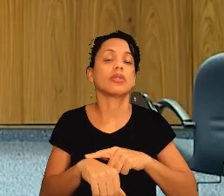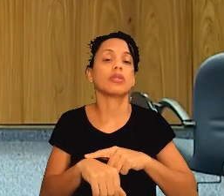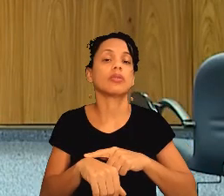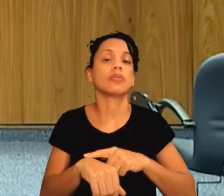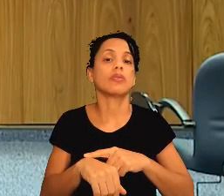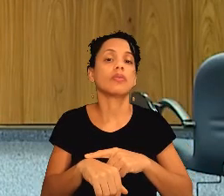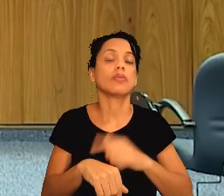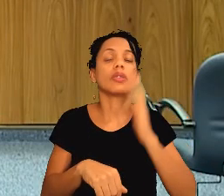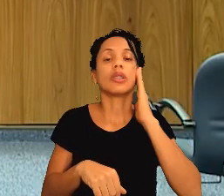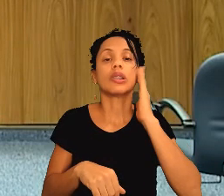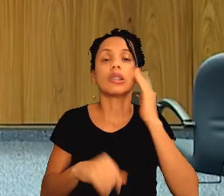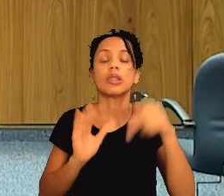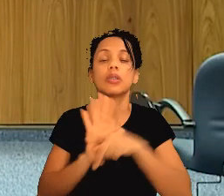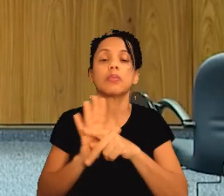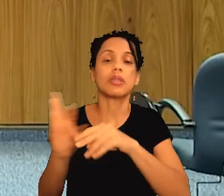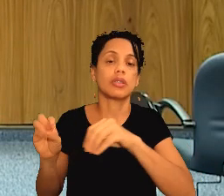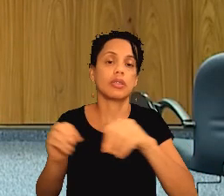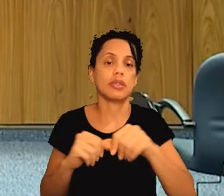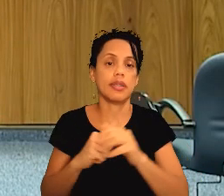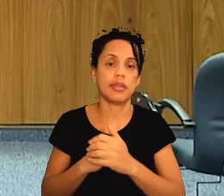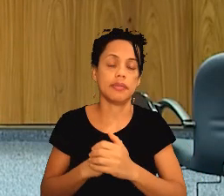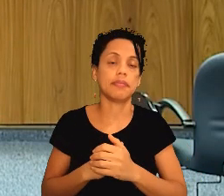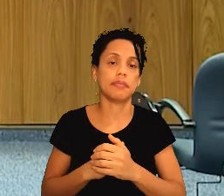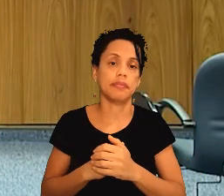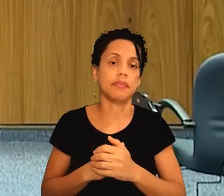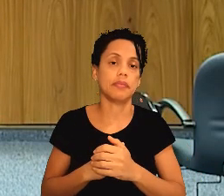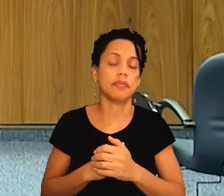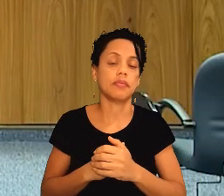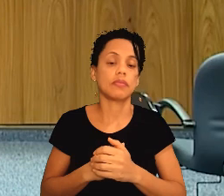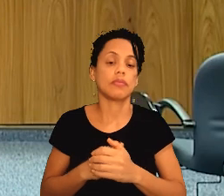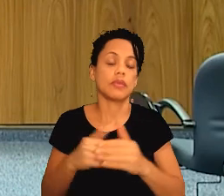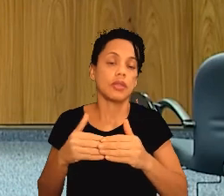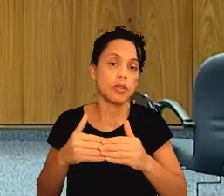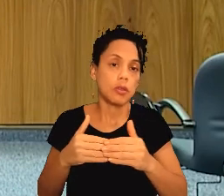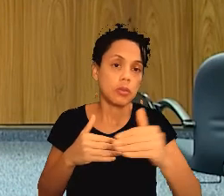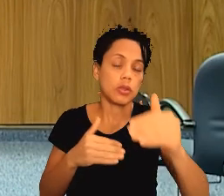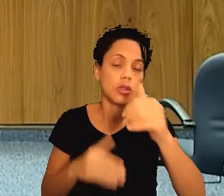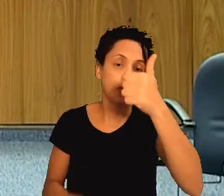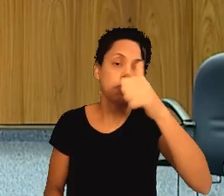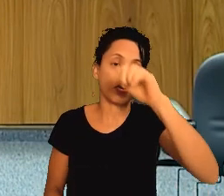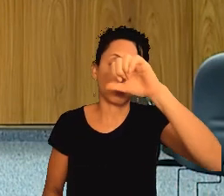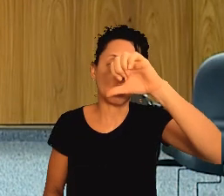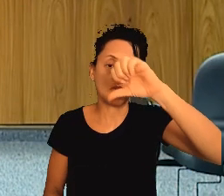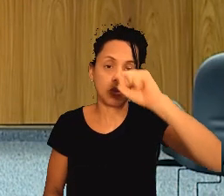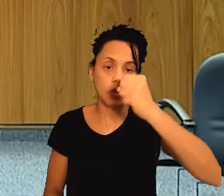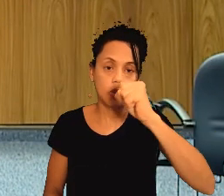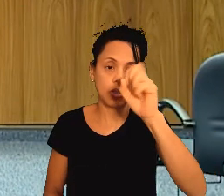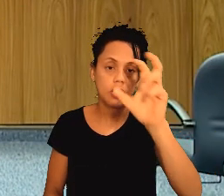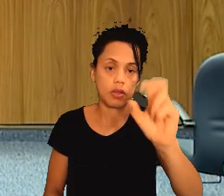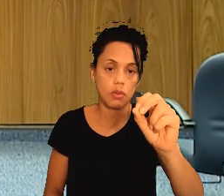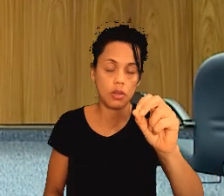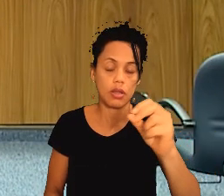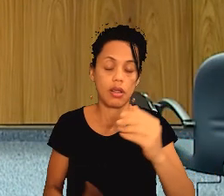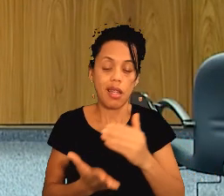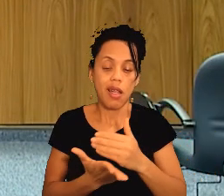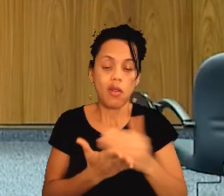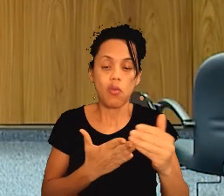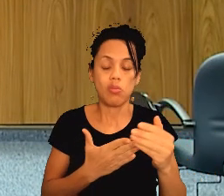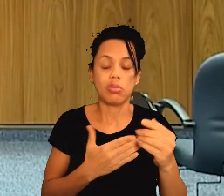de terras e de se apropriar das terras, não é? E, a partir, então, de 1850, começa uma